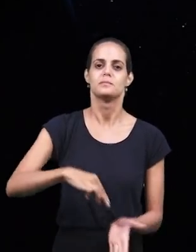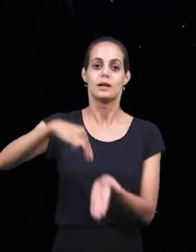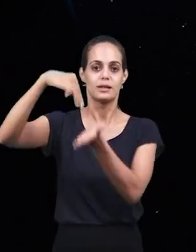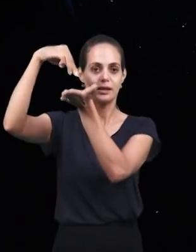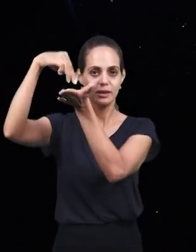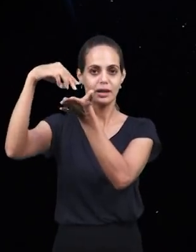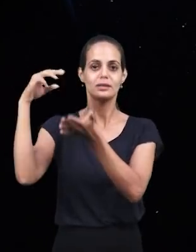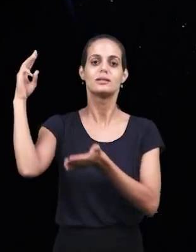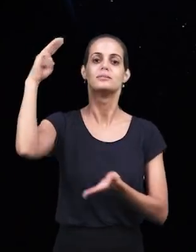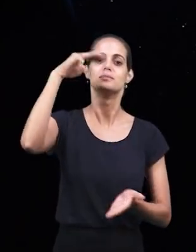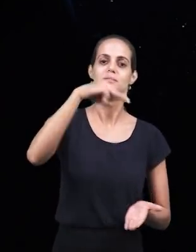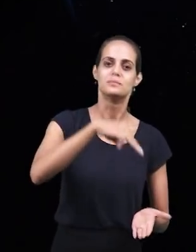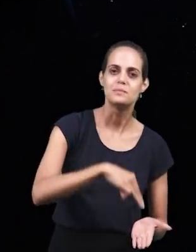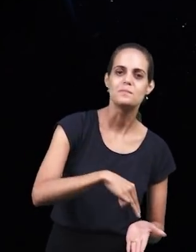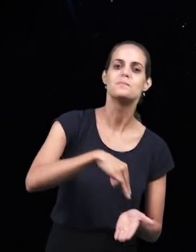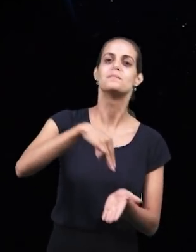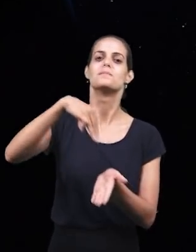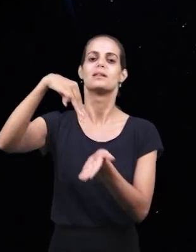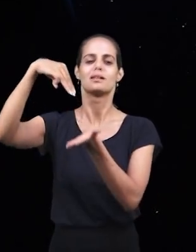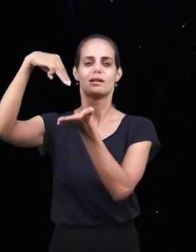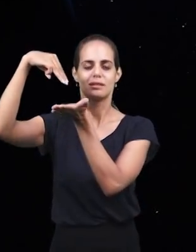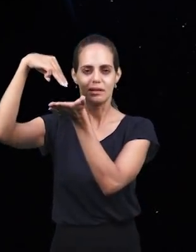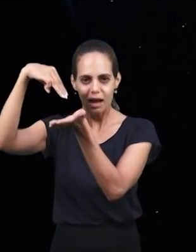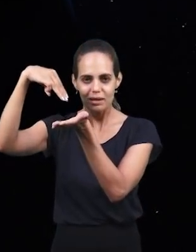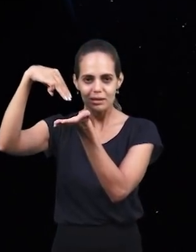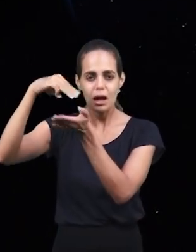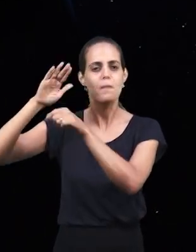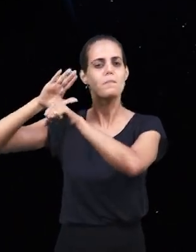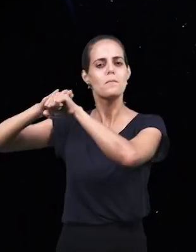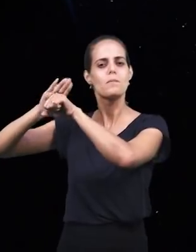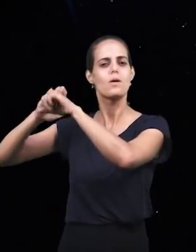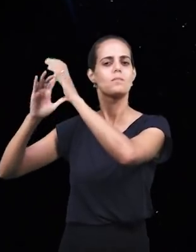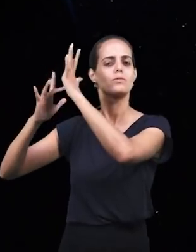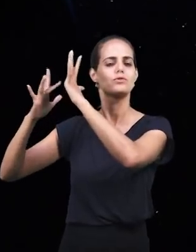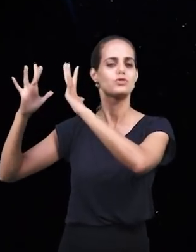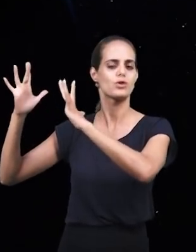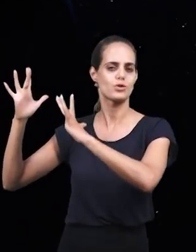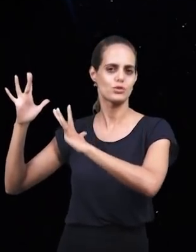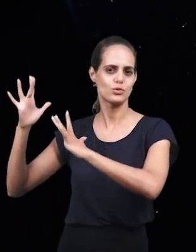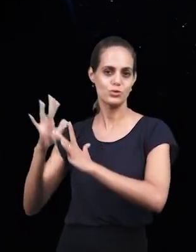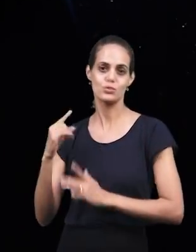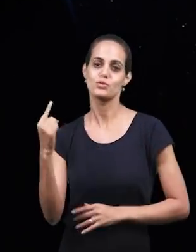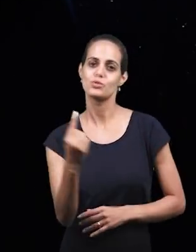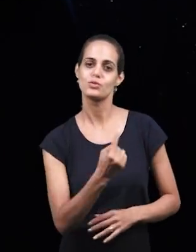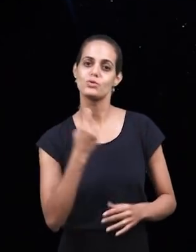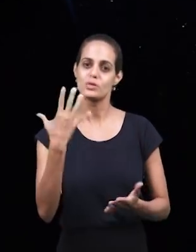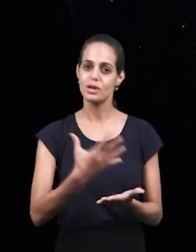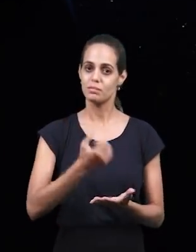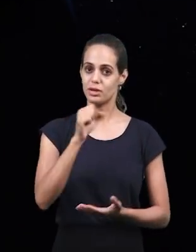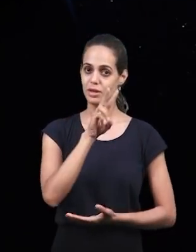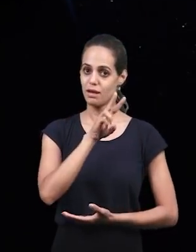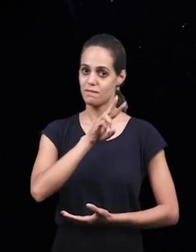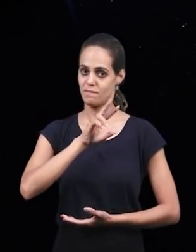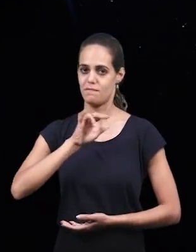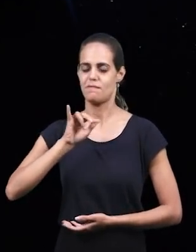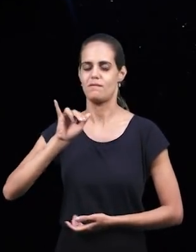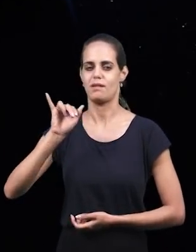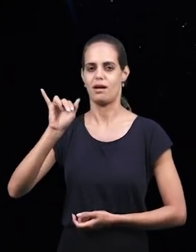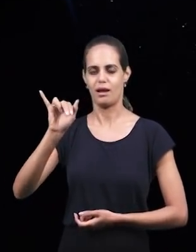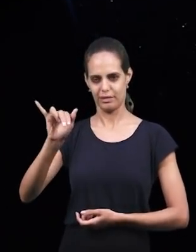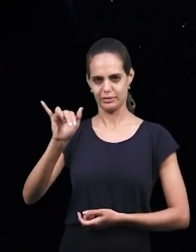Maranata, Maranata, Ele mesmo virá nos buscar. Minha